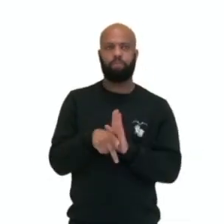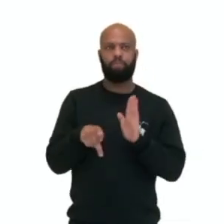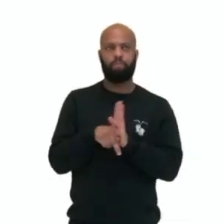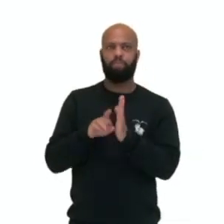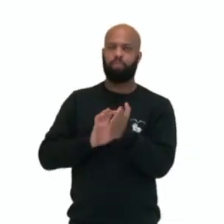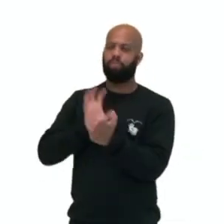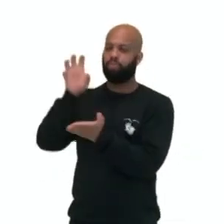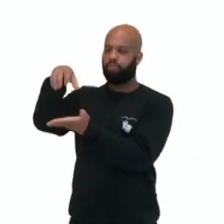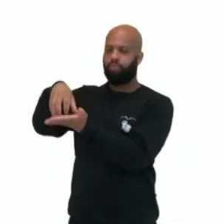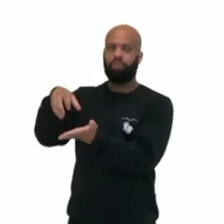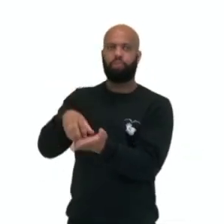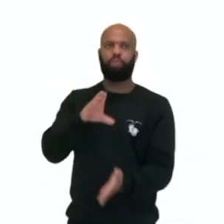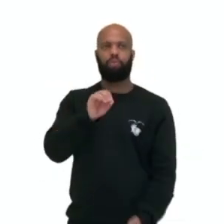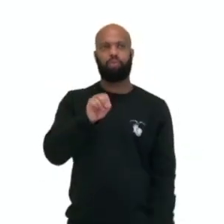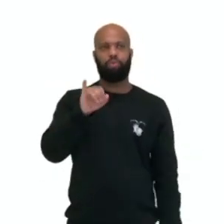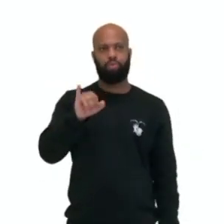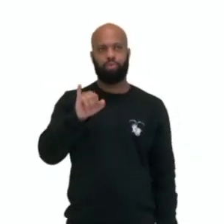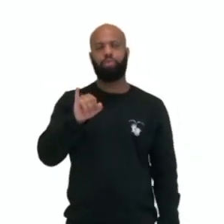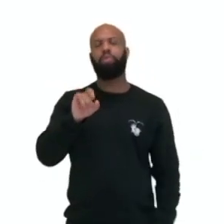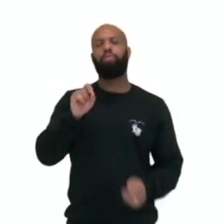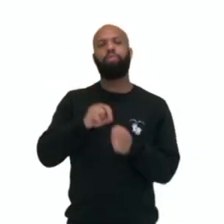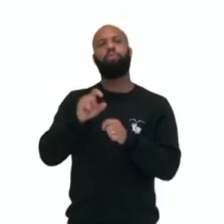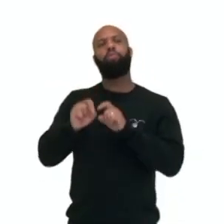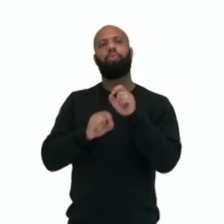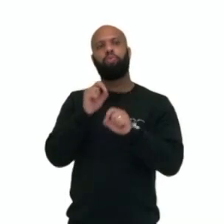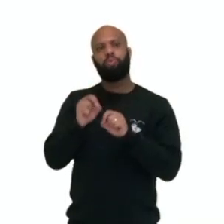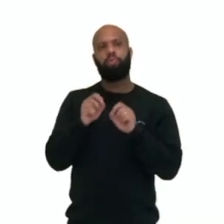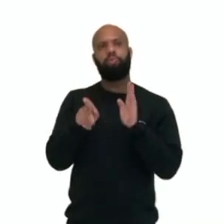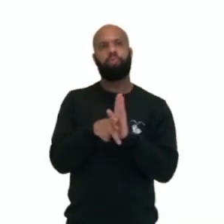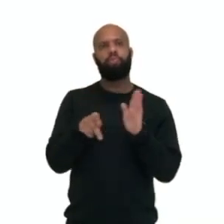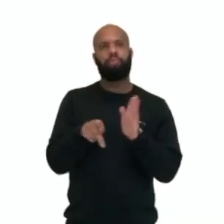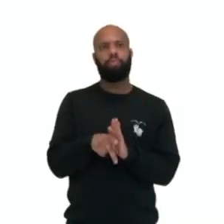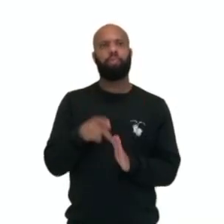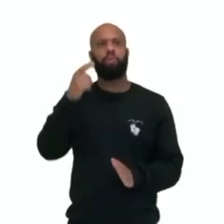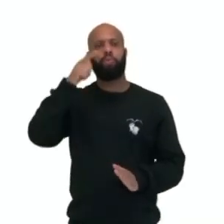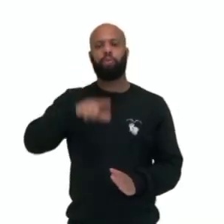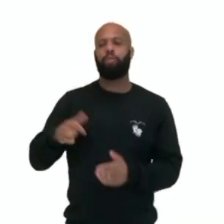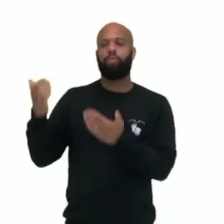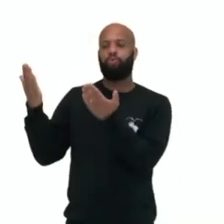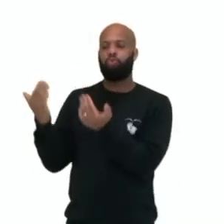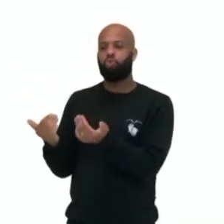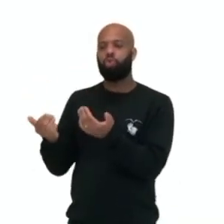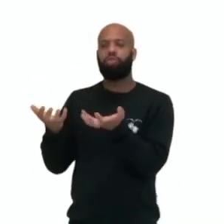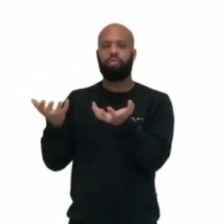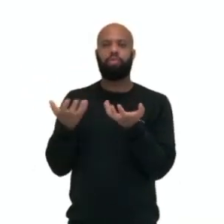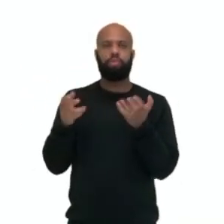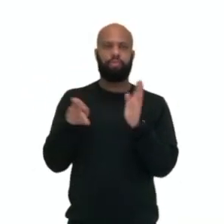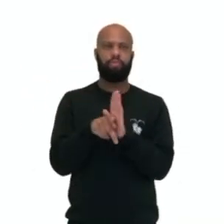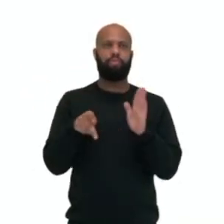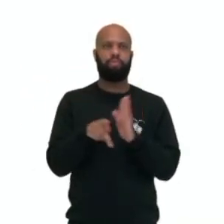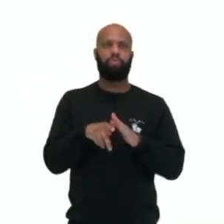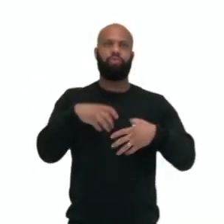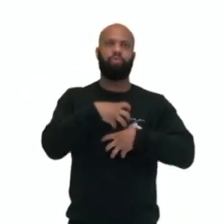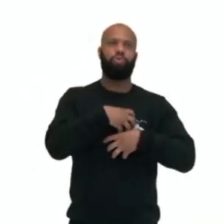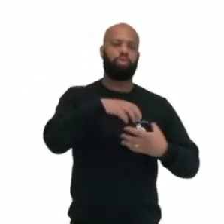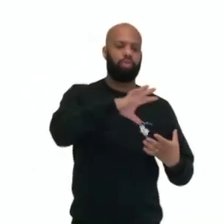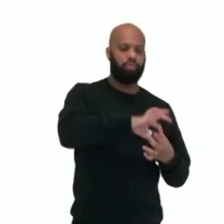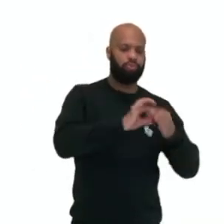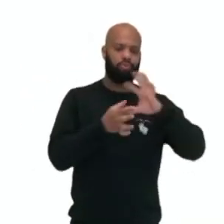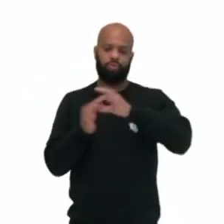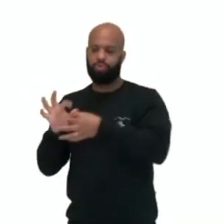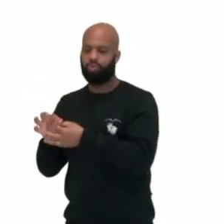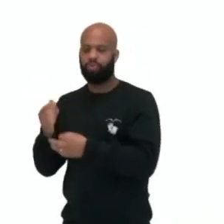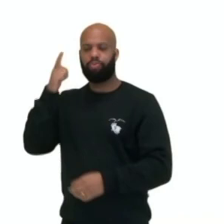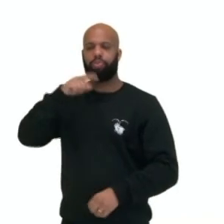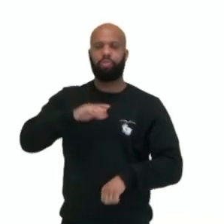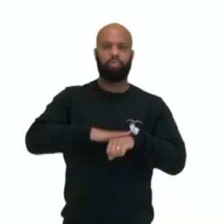Comitê Olímpico Internacional, para rejuvenescer a audiência olímpica e conquistar mais